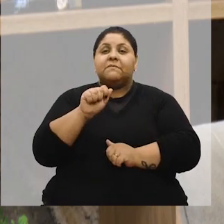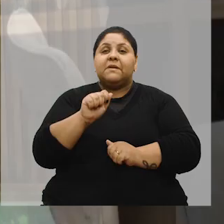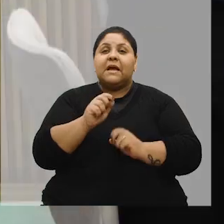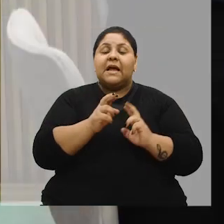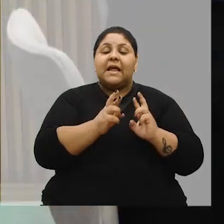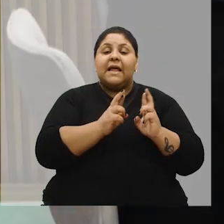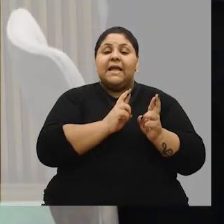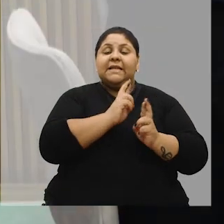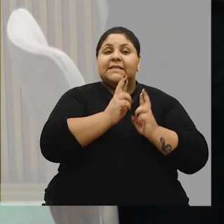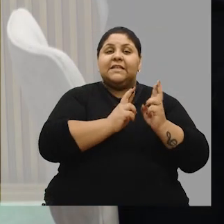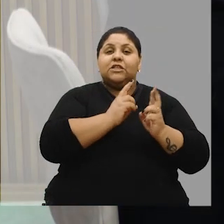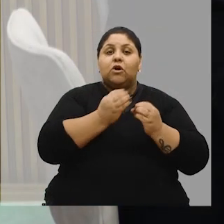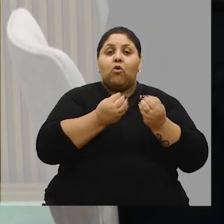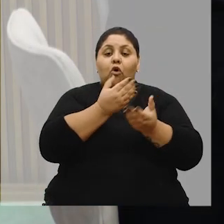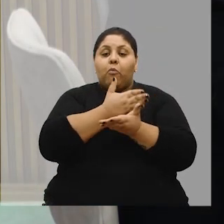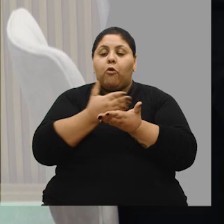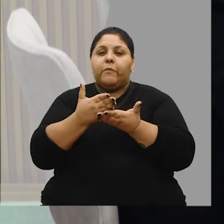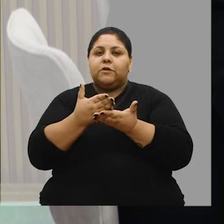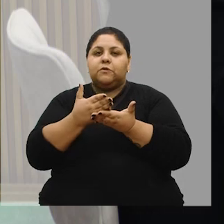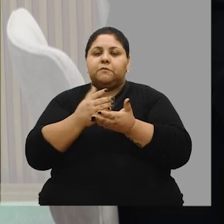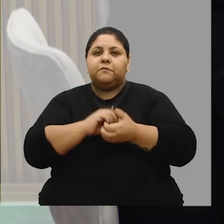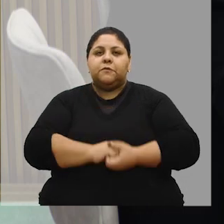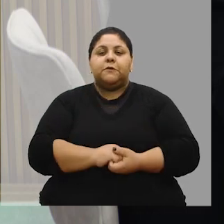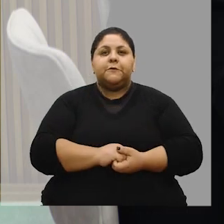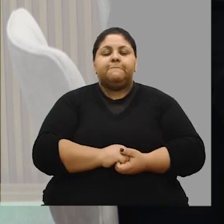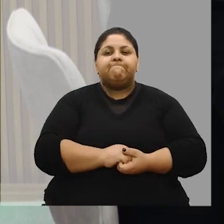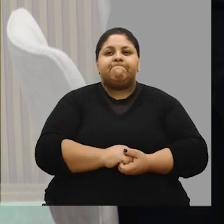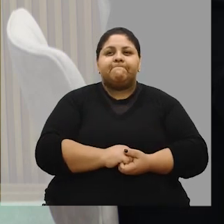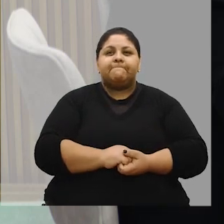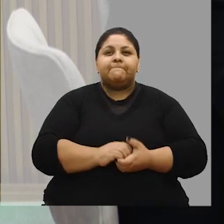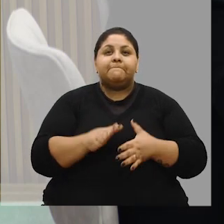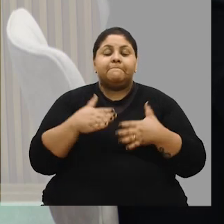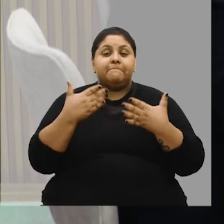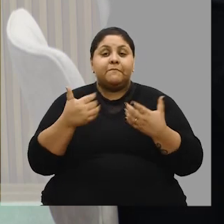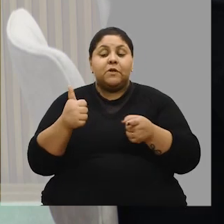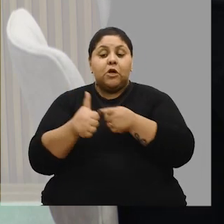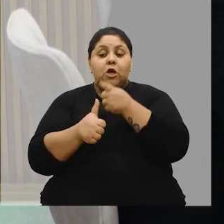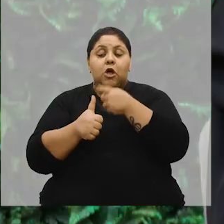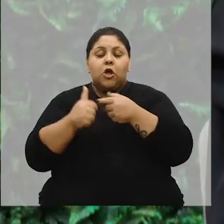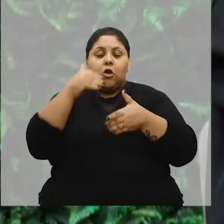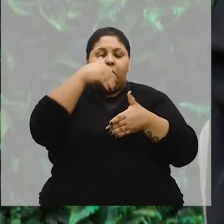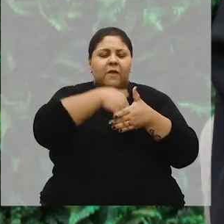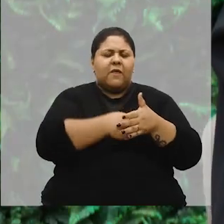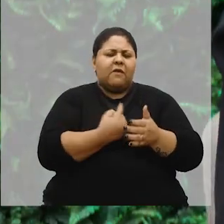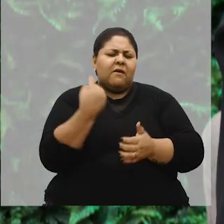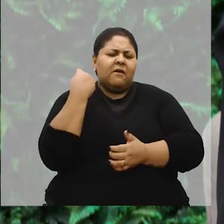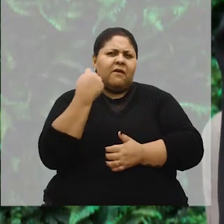política vem de onde? Conta um pouquinho pra gente. Pois, o meu primeiro voto é lá de